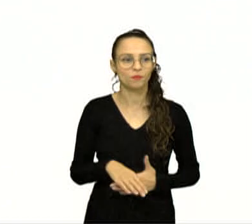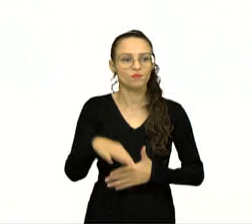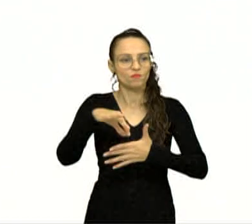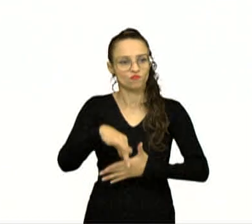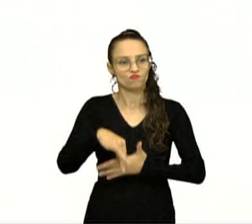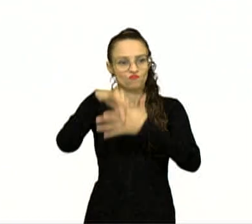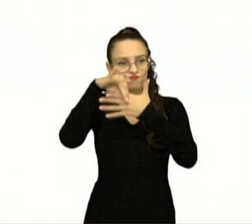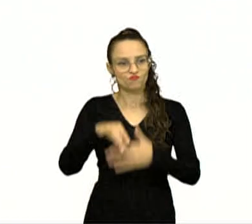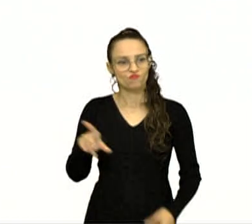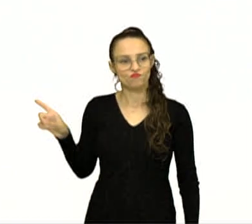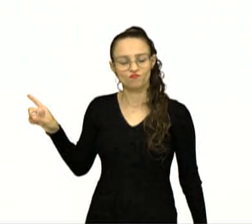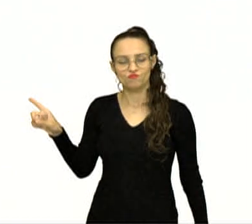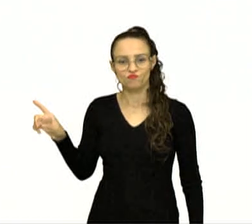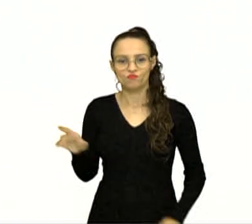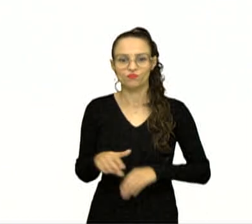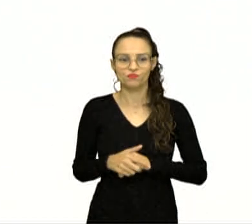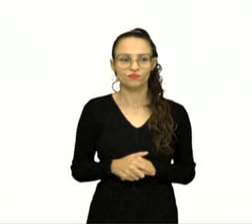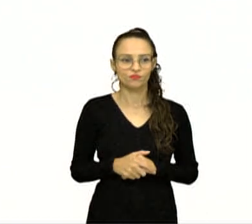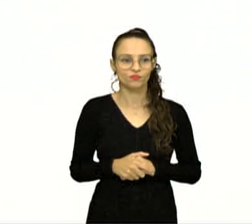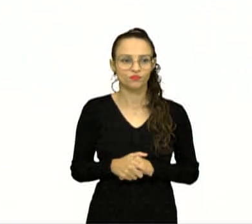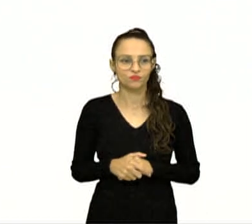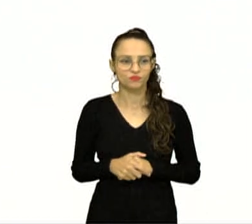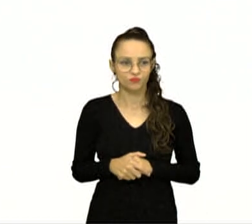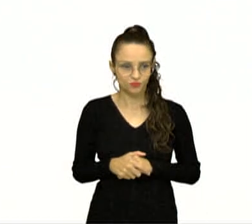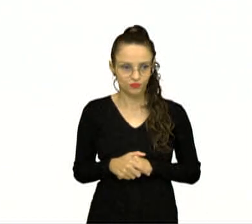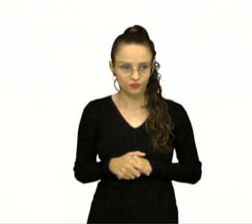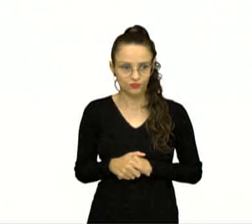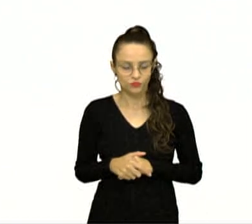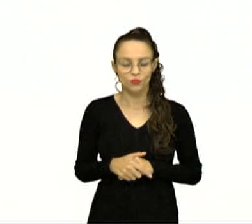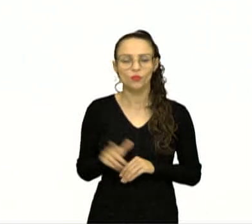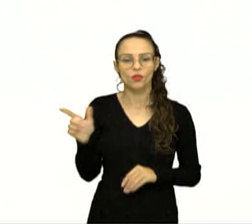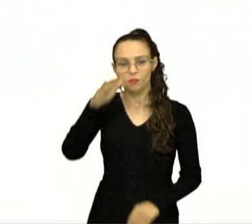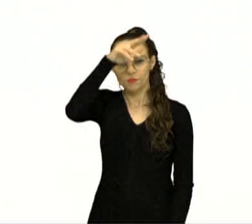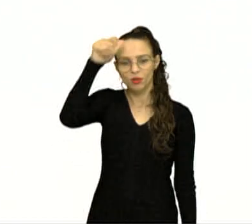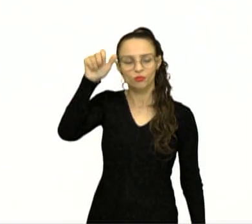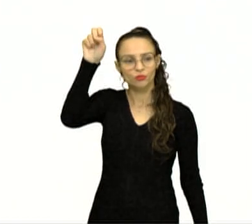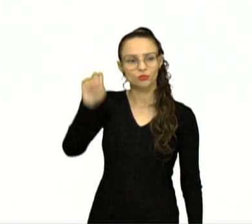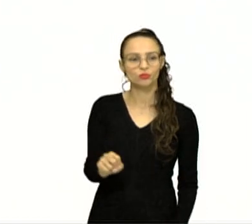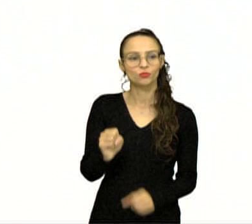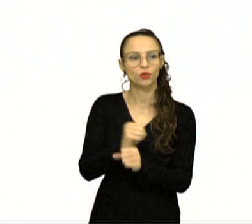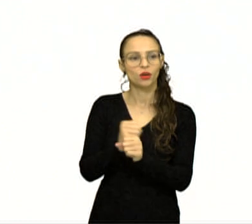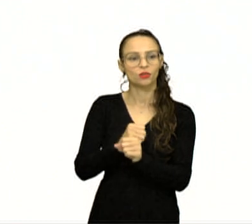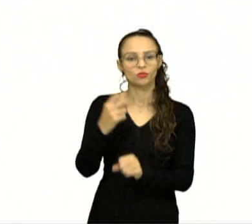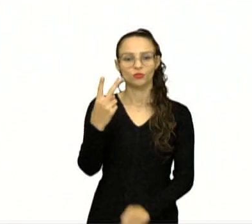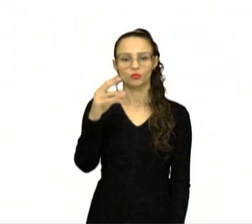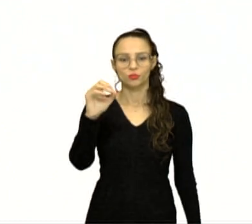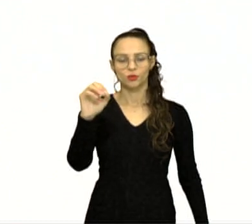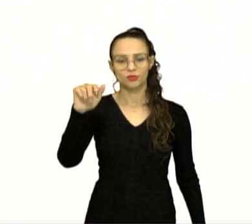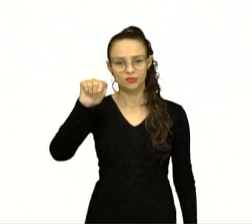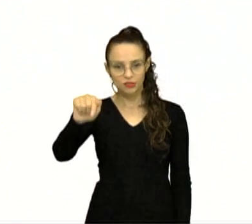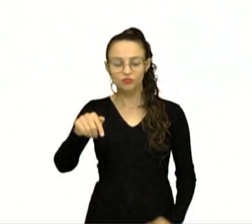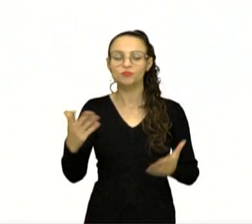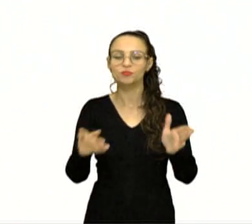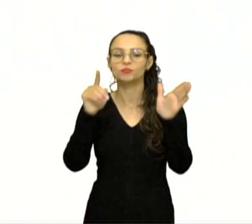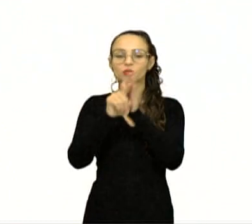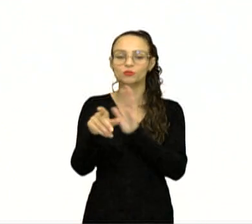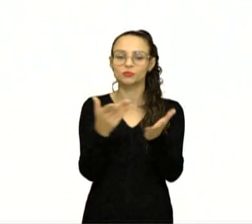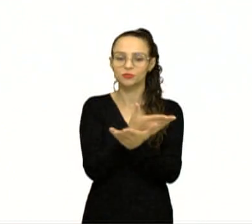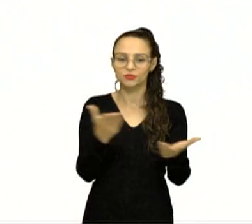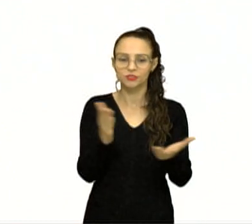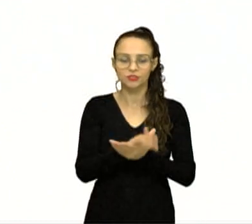campanha do povo Guarani. Fica no Mato Grosso do Sul, essa imagem foi de 2007. Mais uma perguntinha para